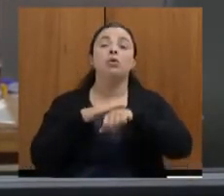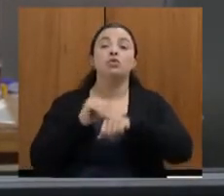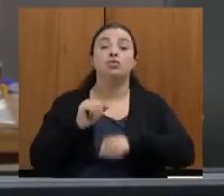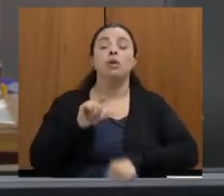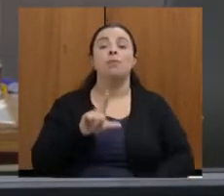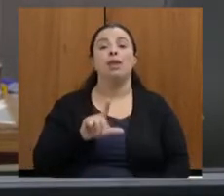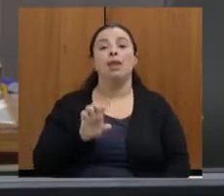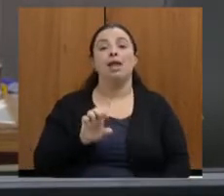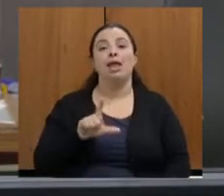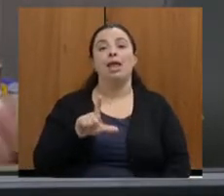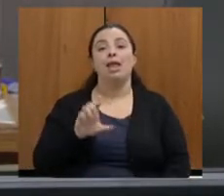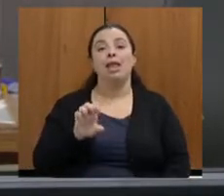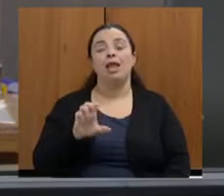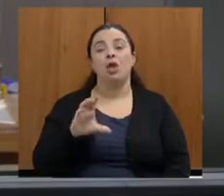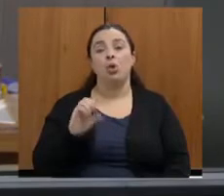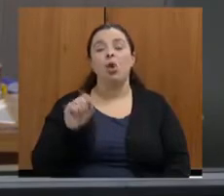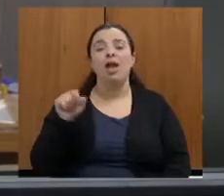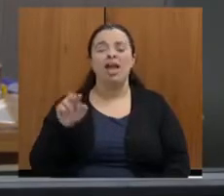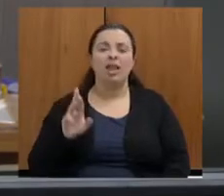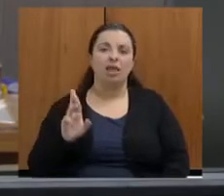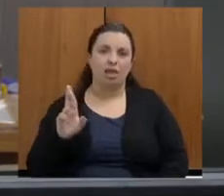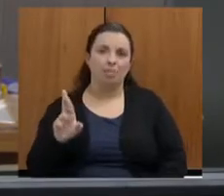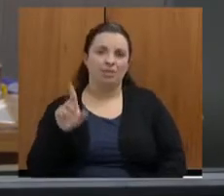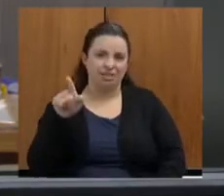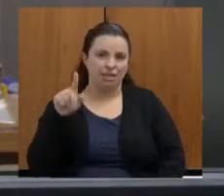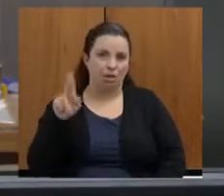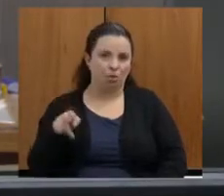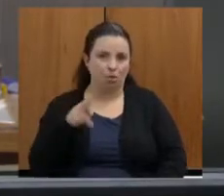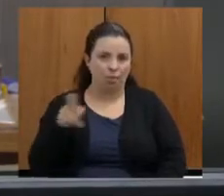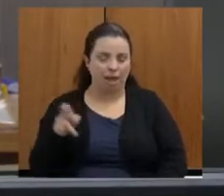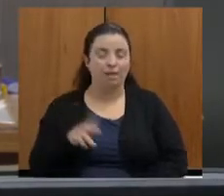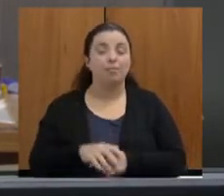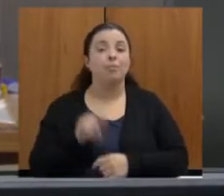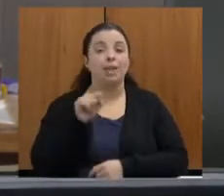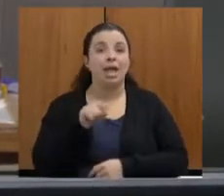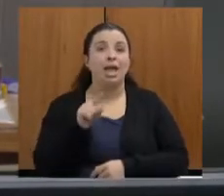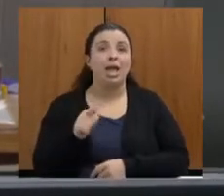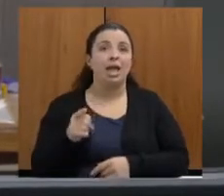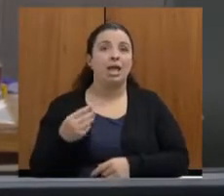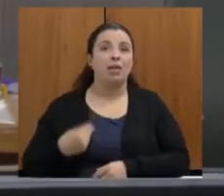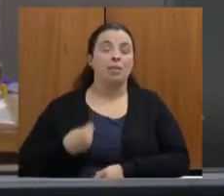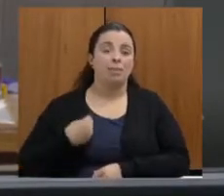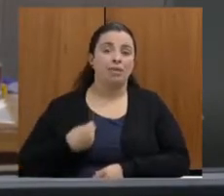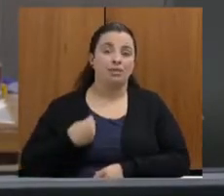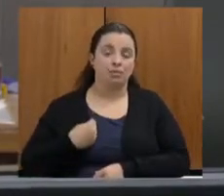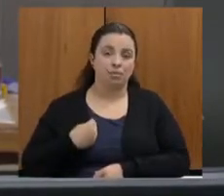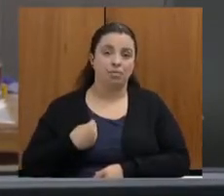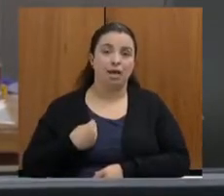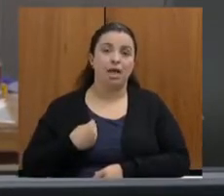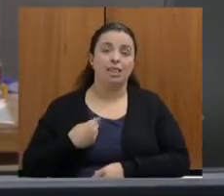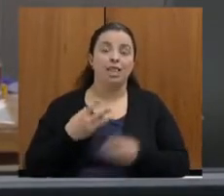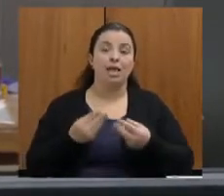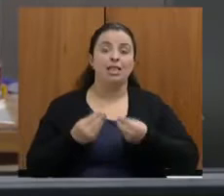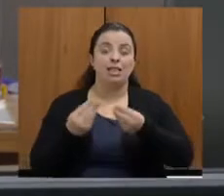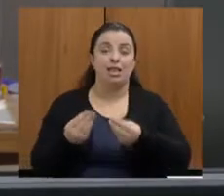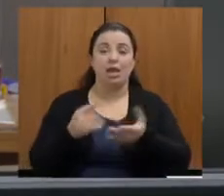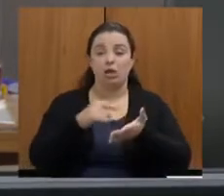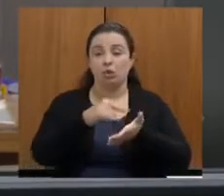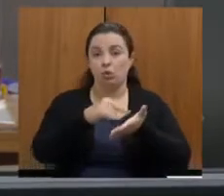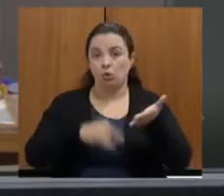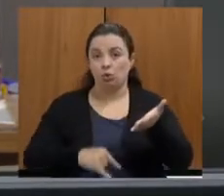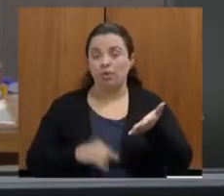que está na representação Deputado para João para que Ele pudesse também fazer parte conosco da entrega do documento